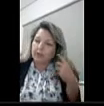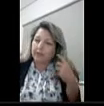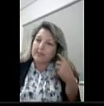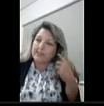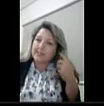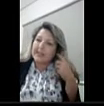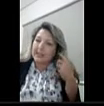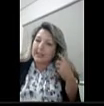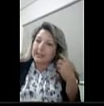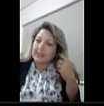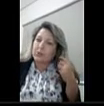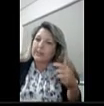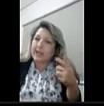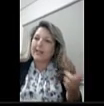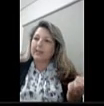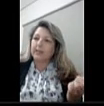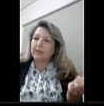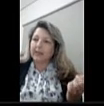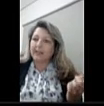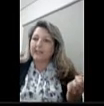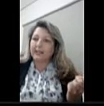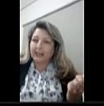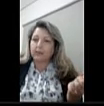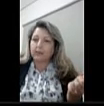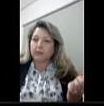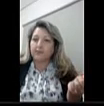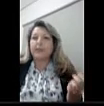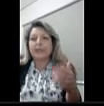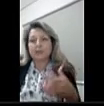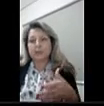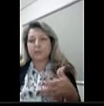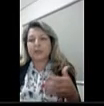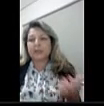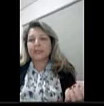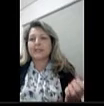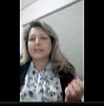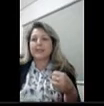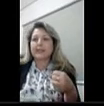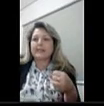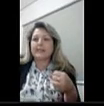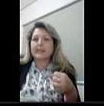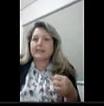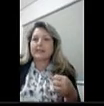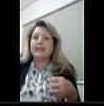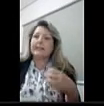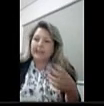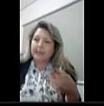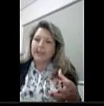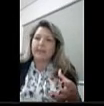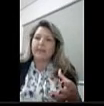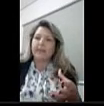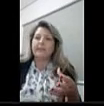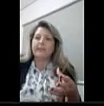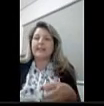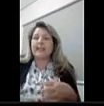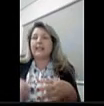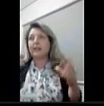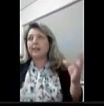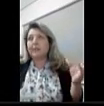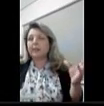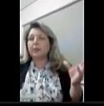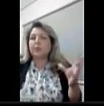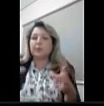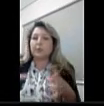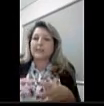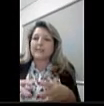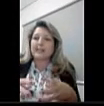voz, que ela vai escutar aquilo que ela está lendo. isso para a criança com dislexia também vai acontecer. não vai